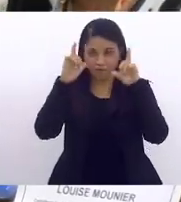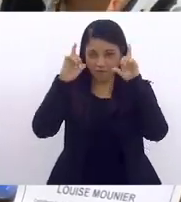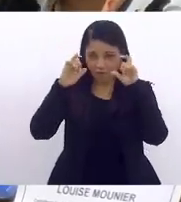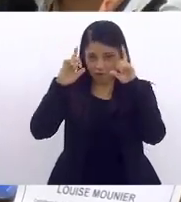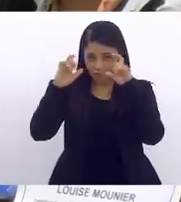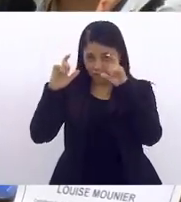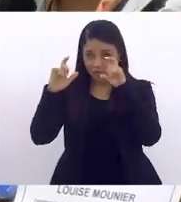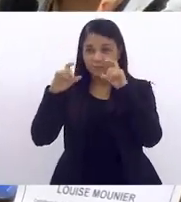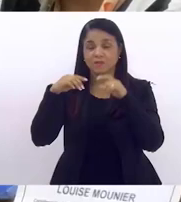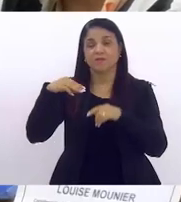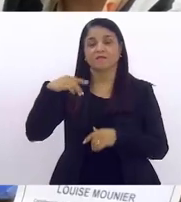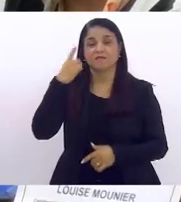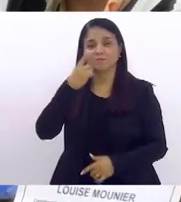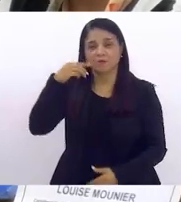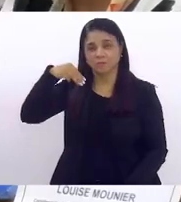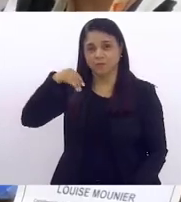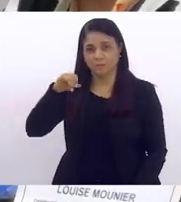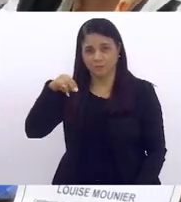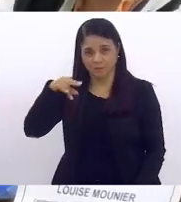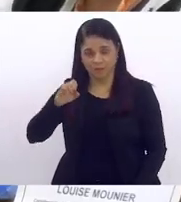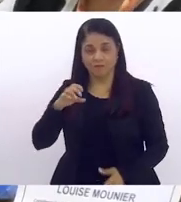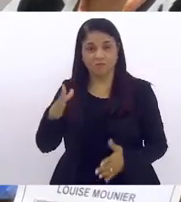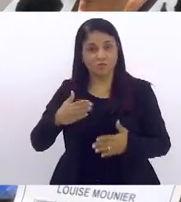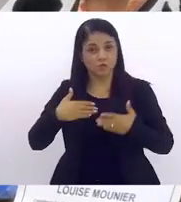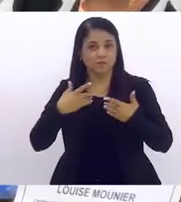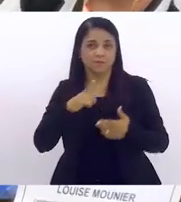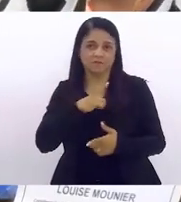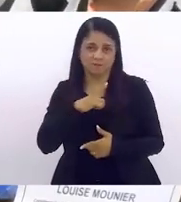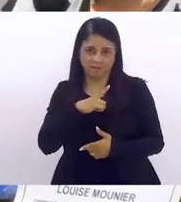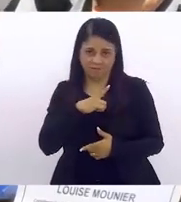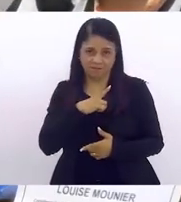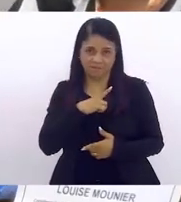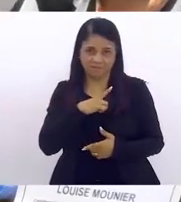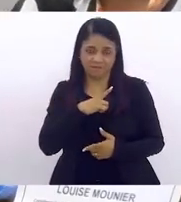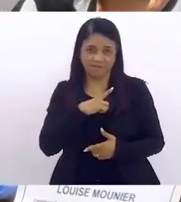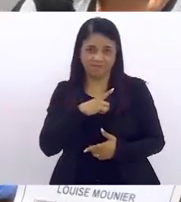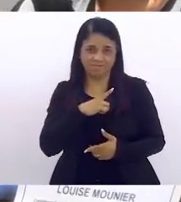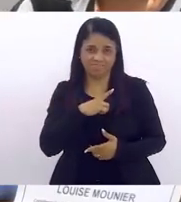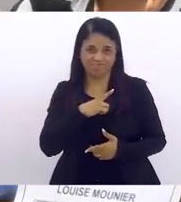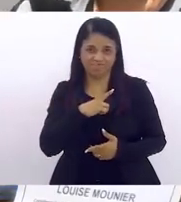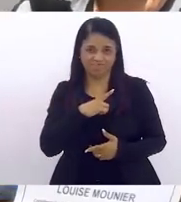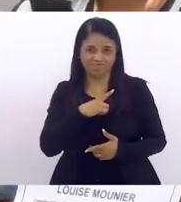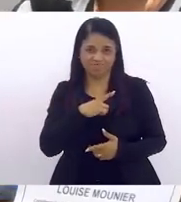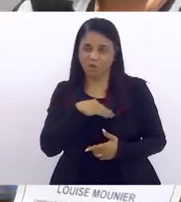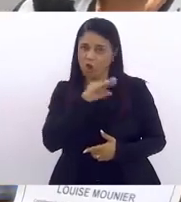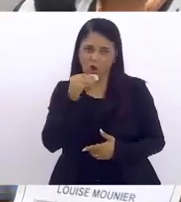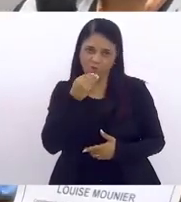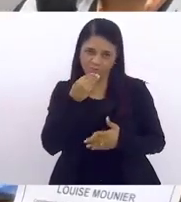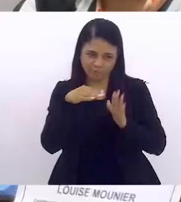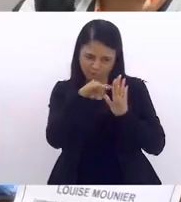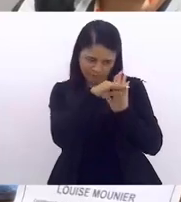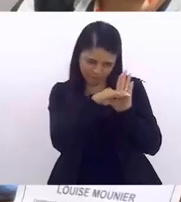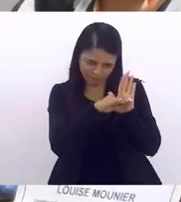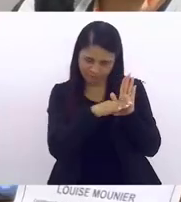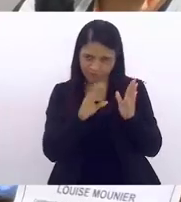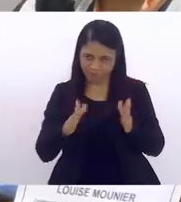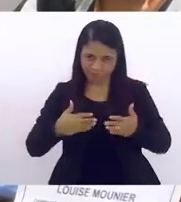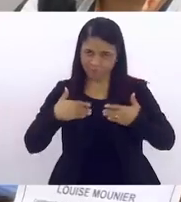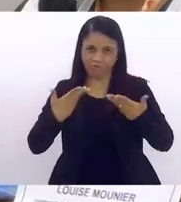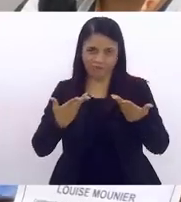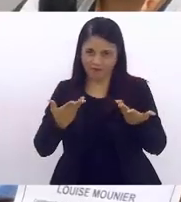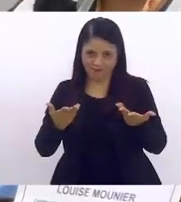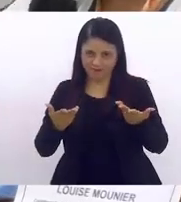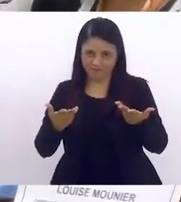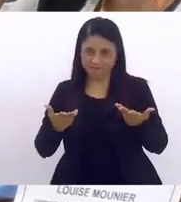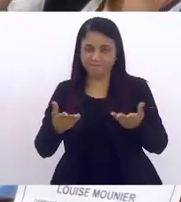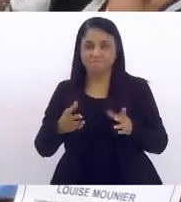verdade, Mink, a gente tem uma surpresa. Que não está no... Obviamente, como é uma surpresa... Não estava no não programa. Não